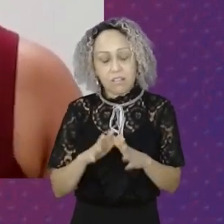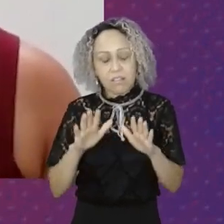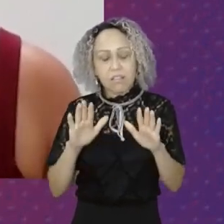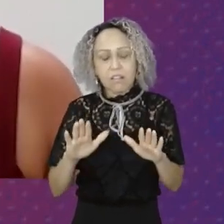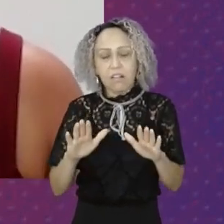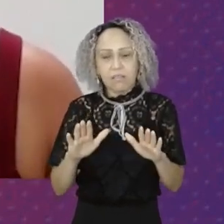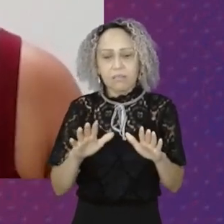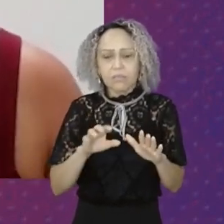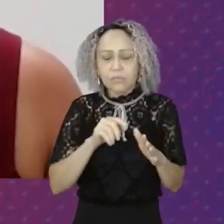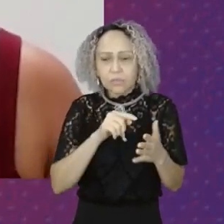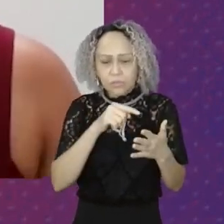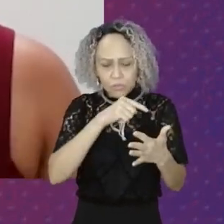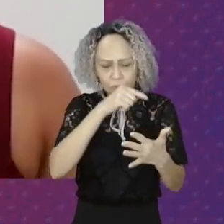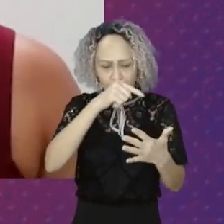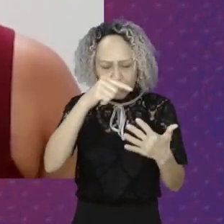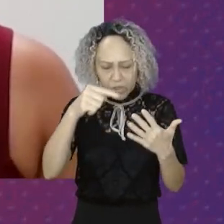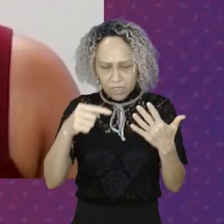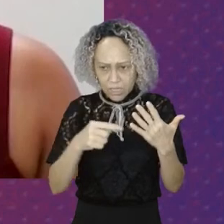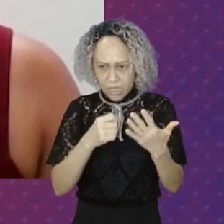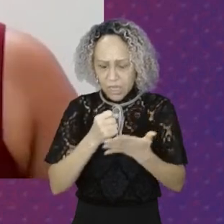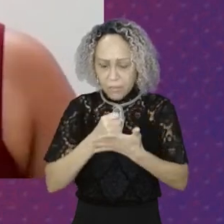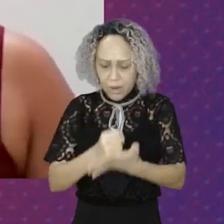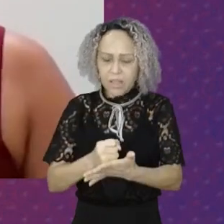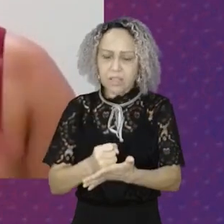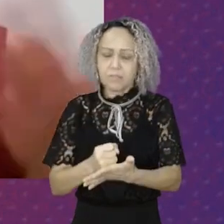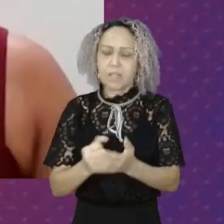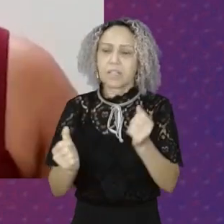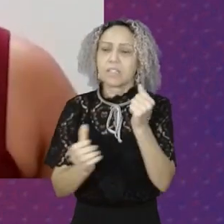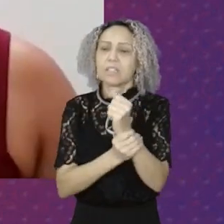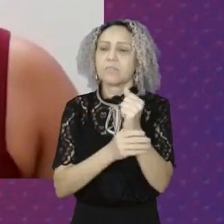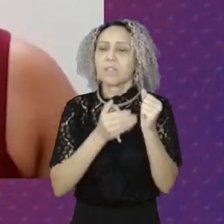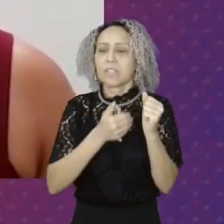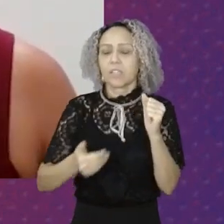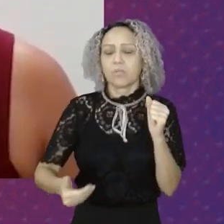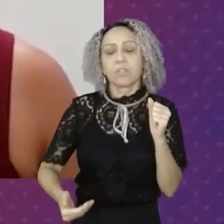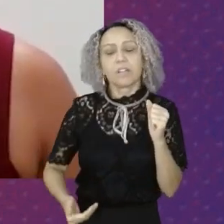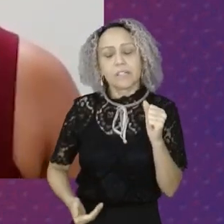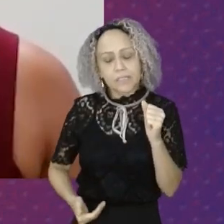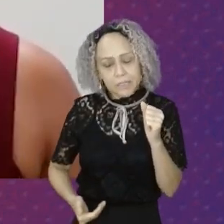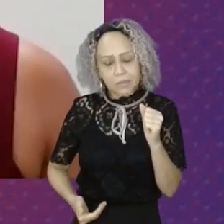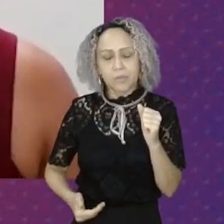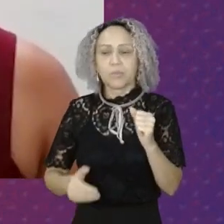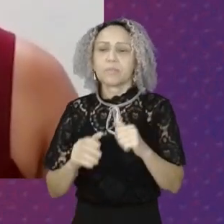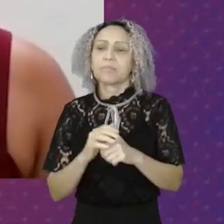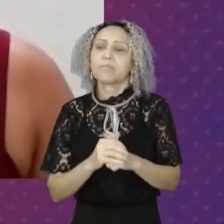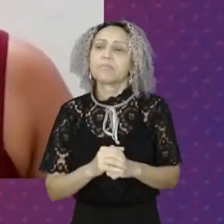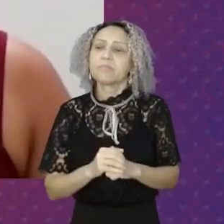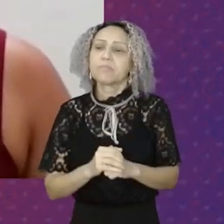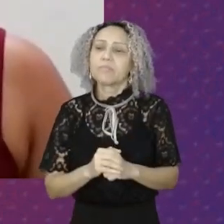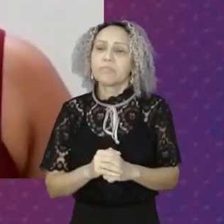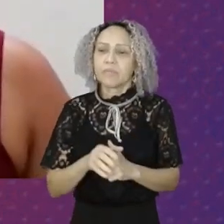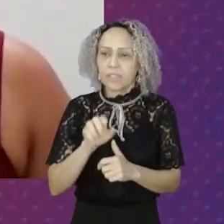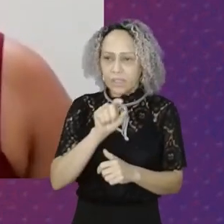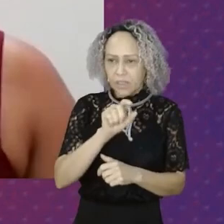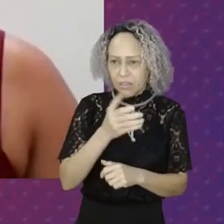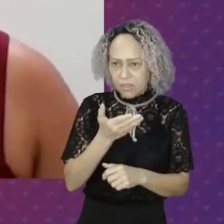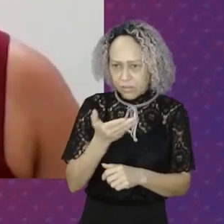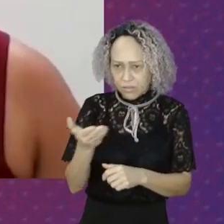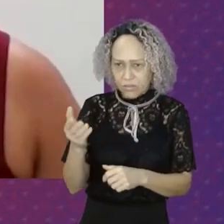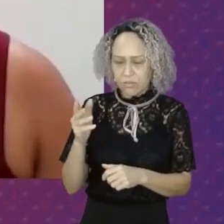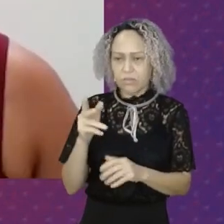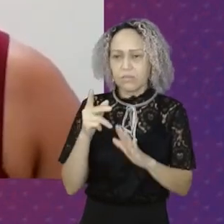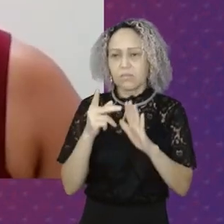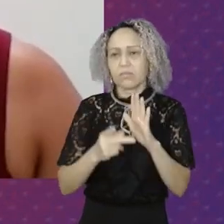instrumentos para também garantir uma segurança. E aí o PRONASSE, o Programa Nacional de Segurança Pública com Cidadania, ele